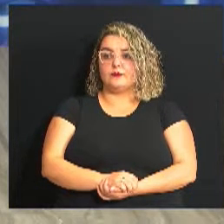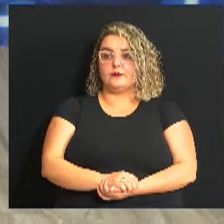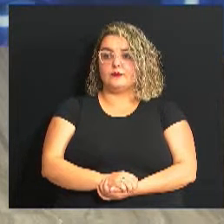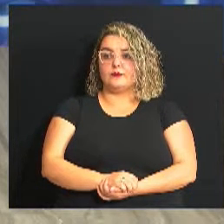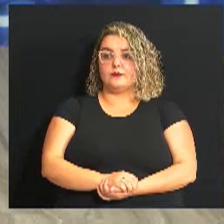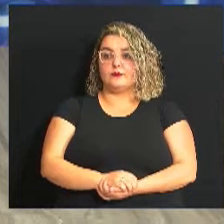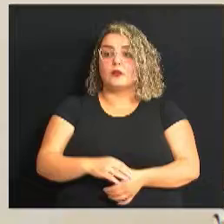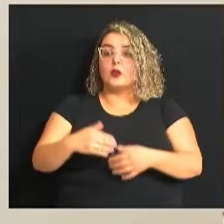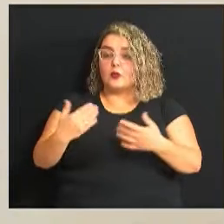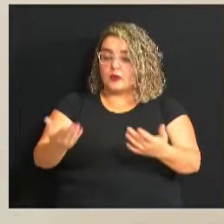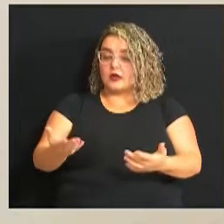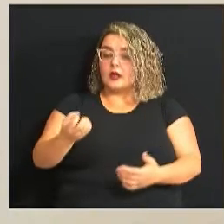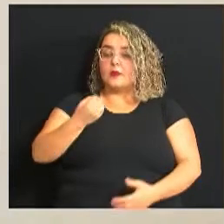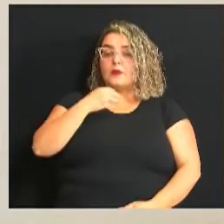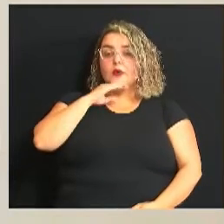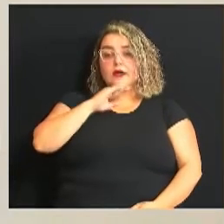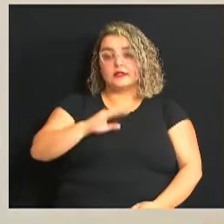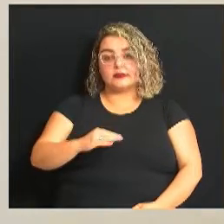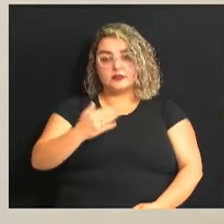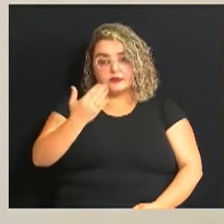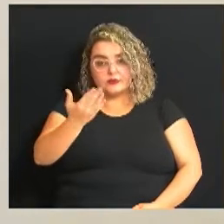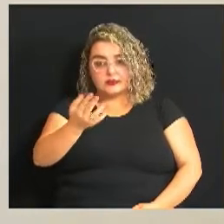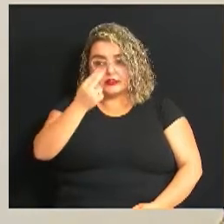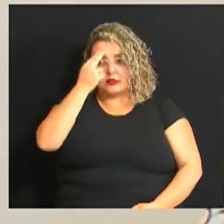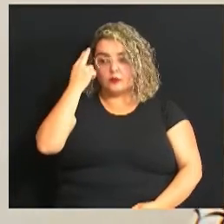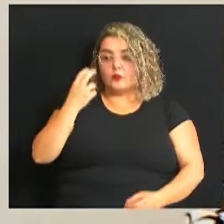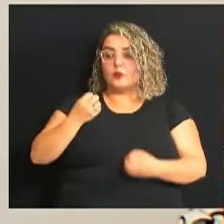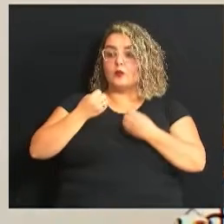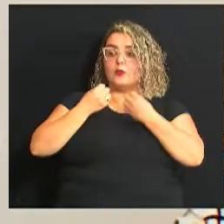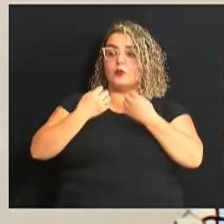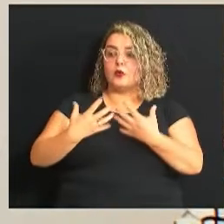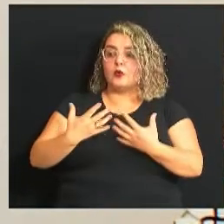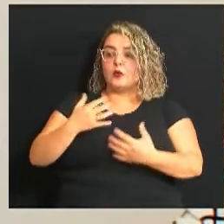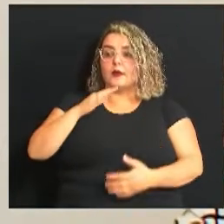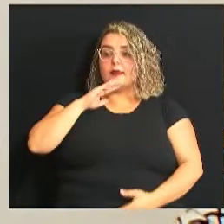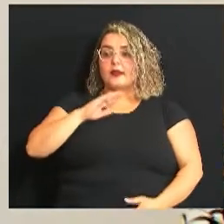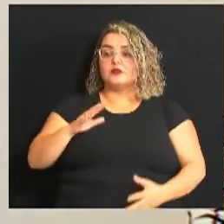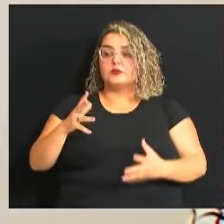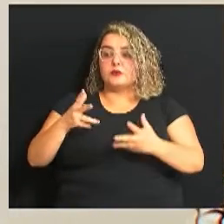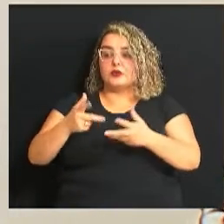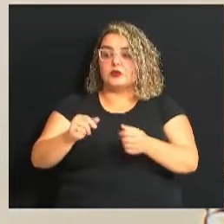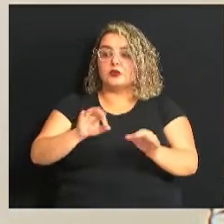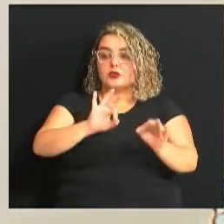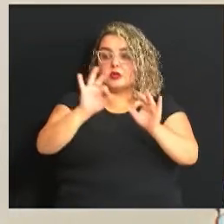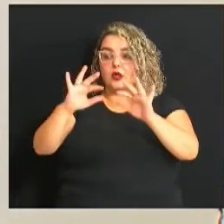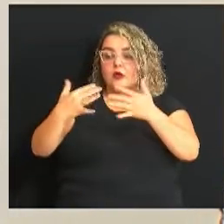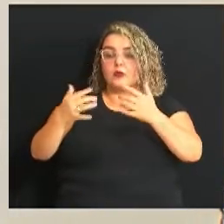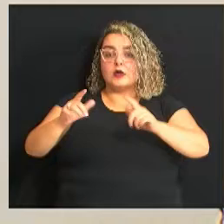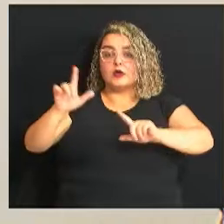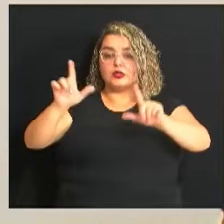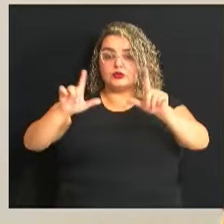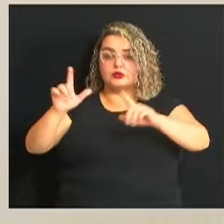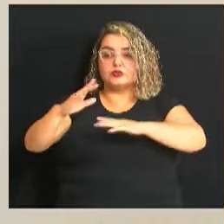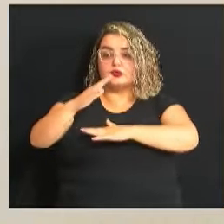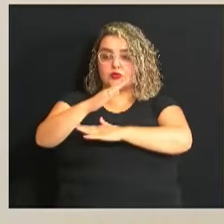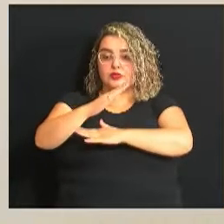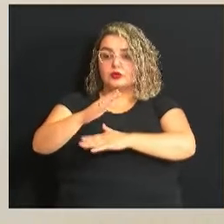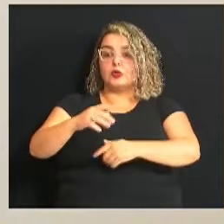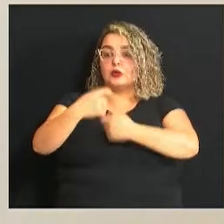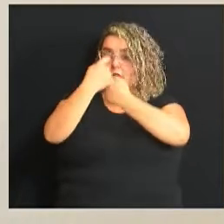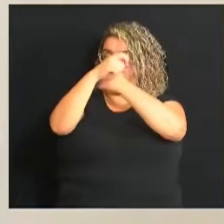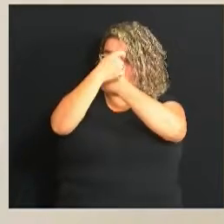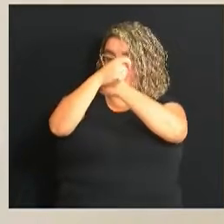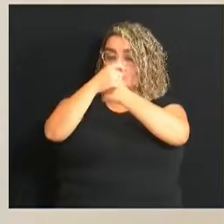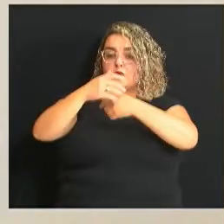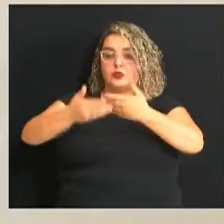Pois é, boa tarde para você, Gabriel, boa tarde para todo mundo acompanhando o Câmara Notícia. Bons serviços aqui na PUC Campinas, os